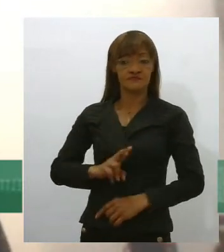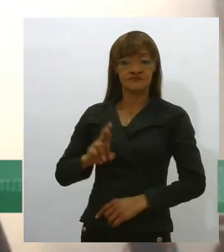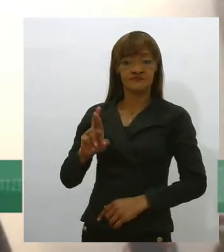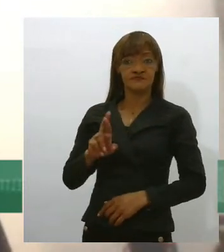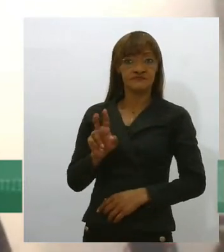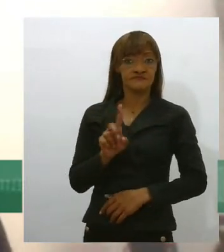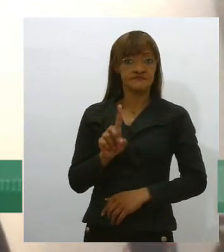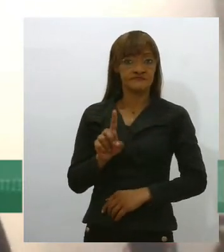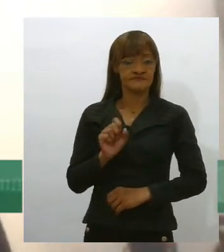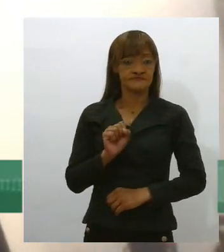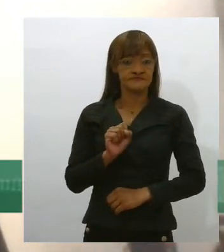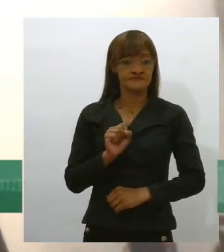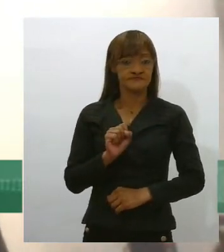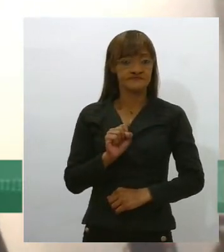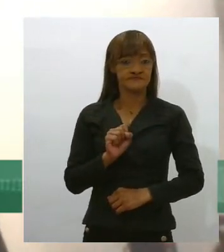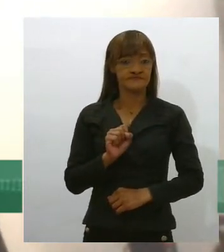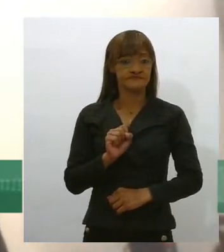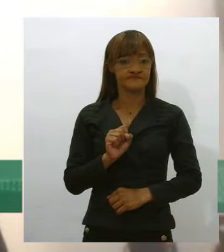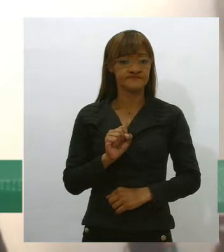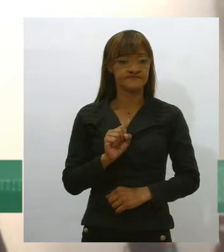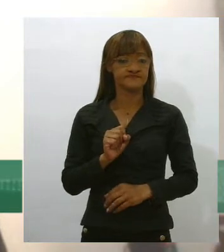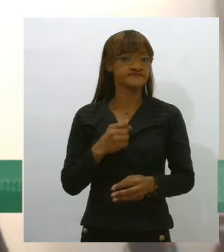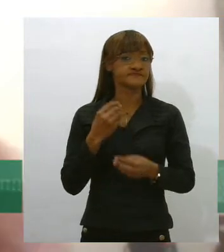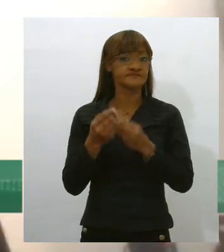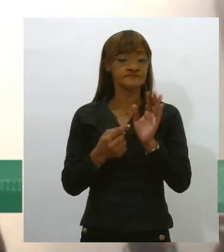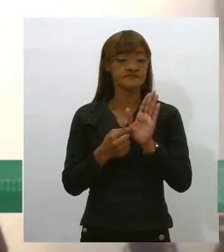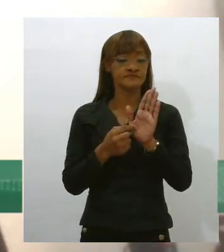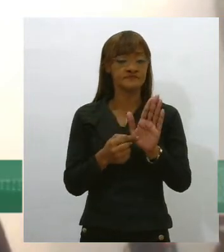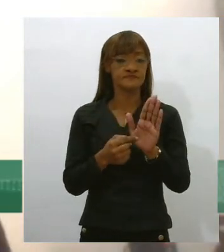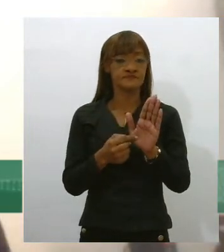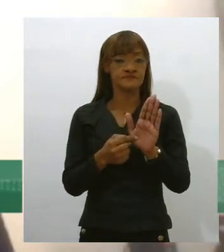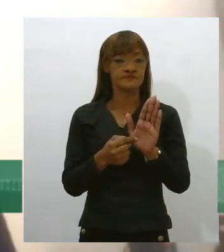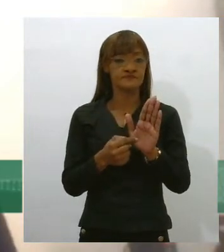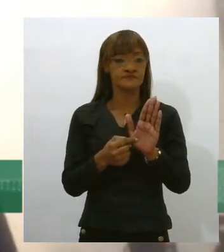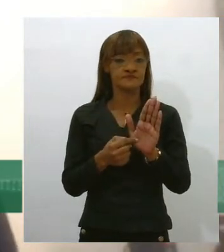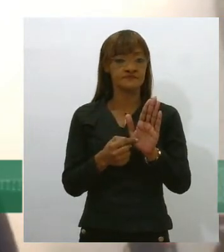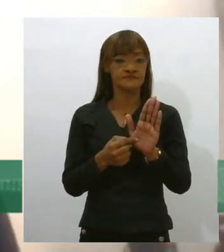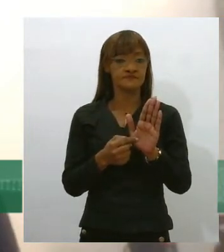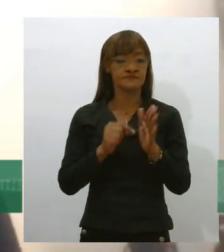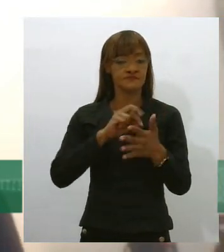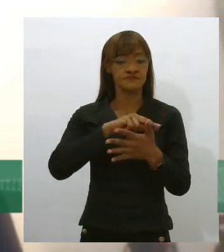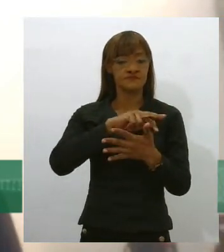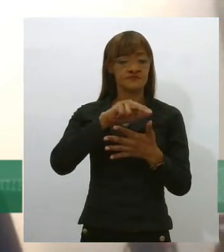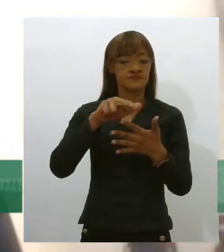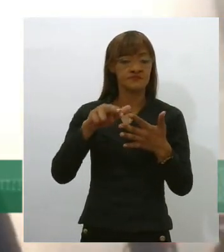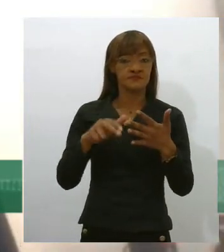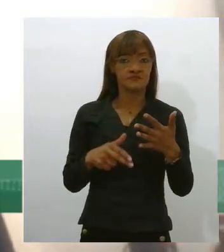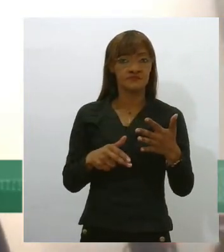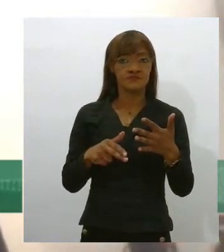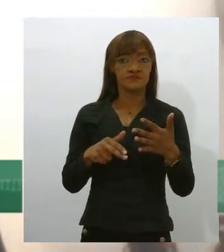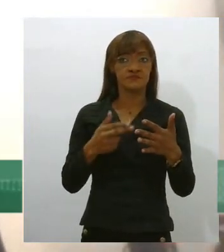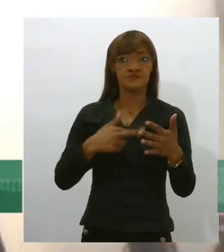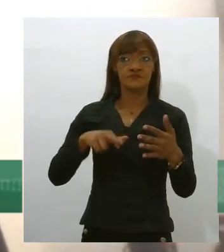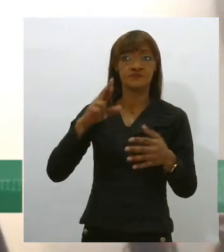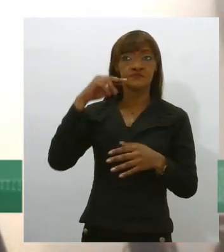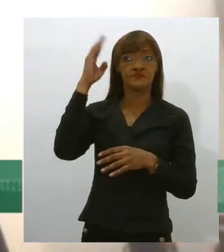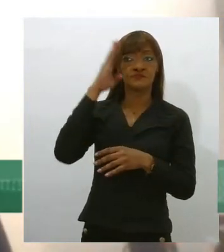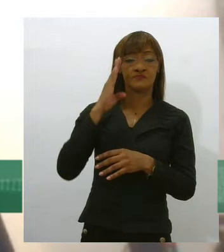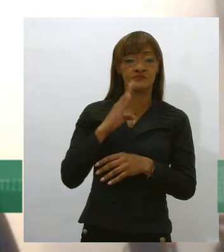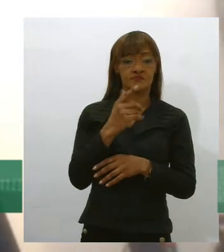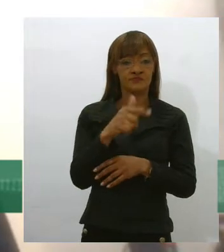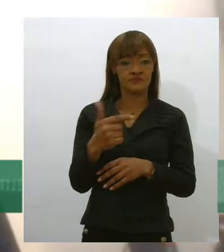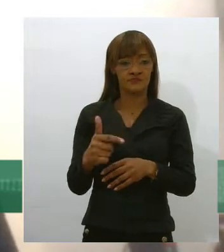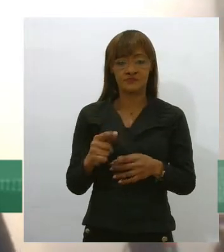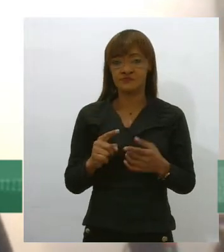não não não apresenta a diversidade religiosa que existe no Brasil de uma maneira